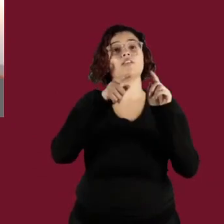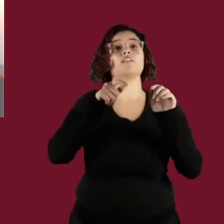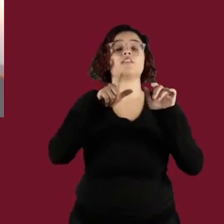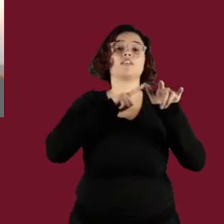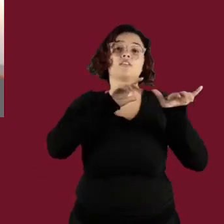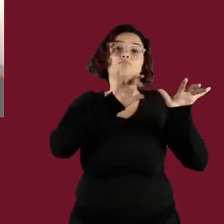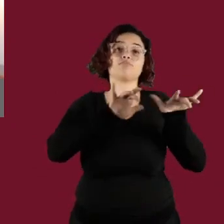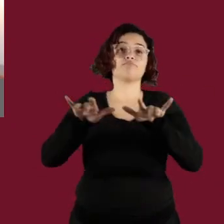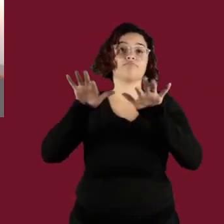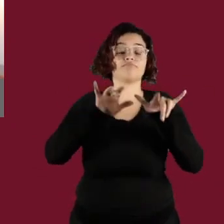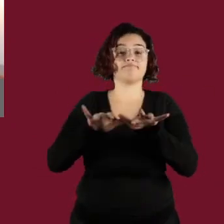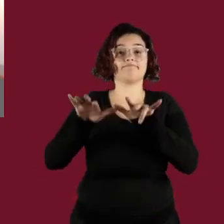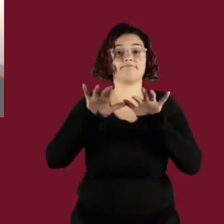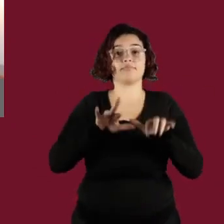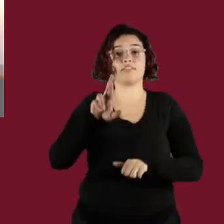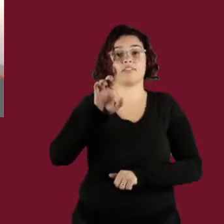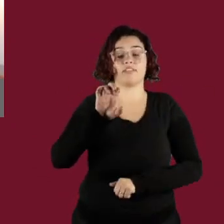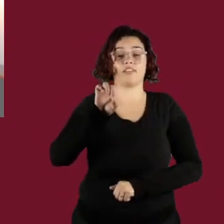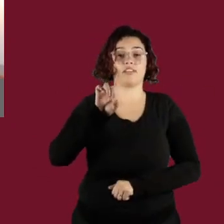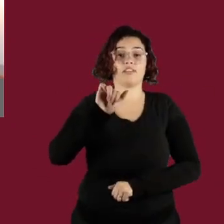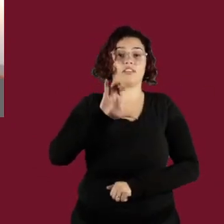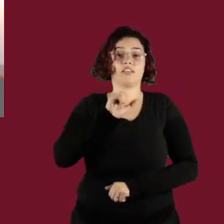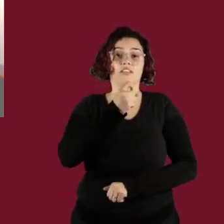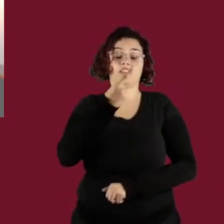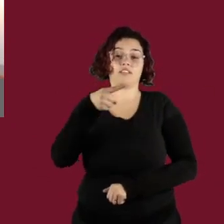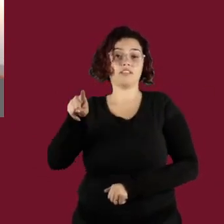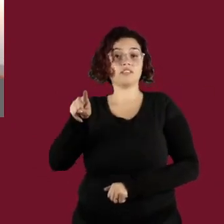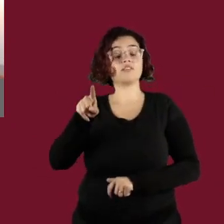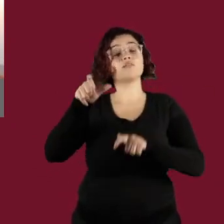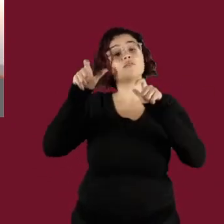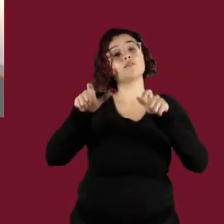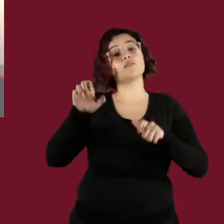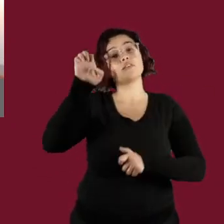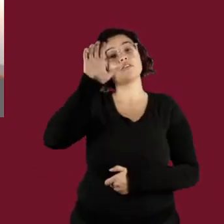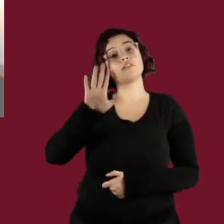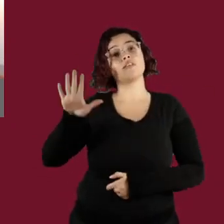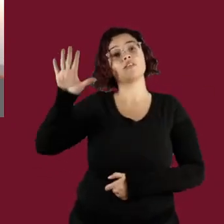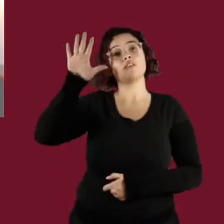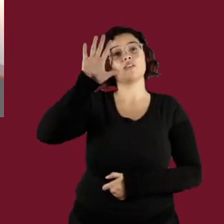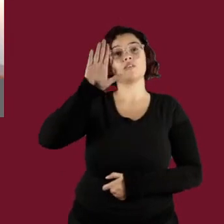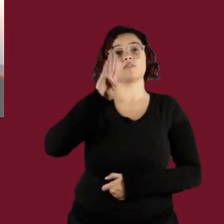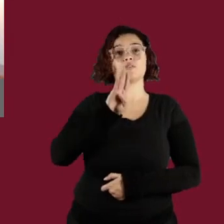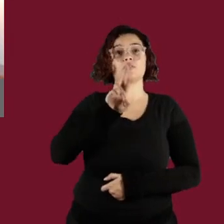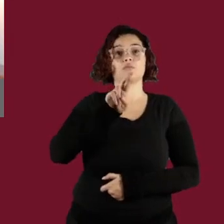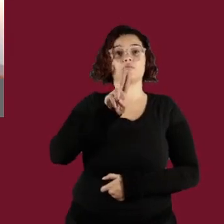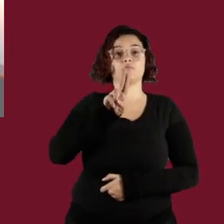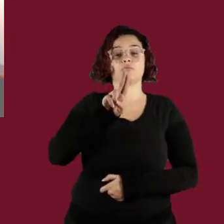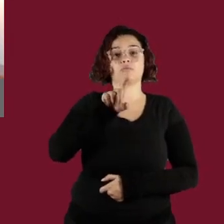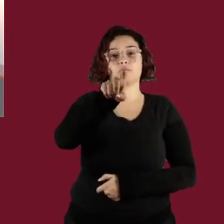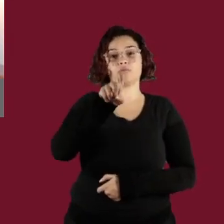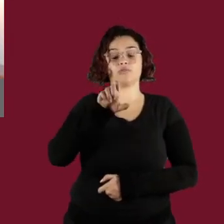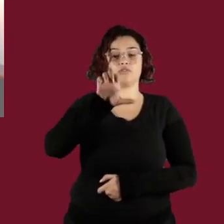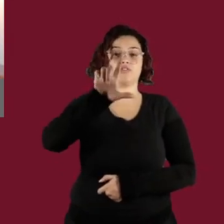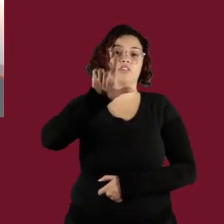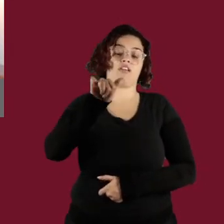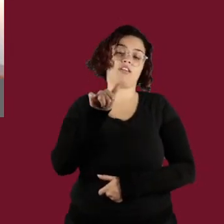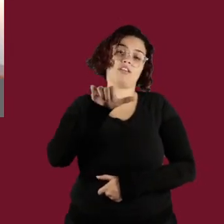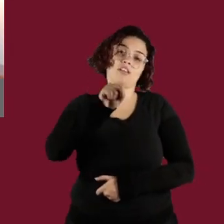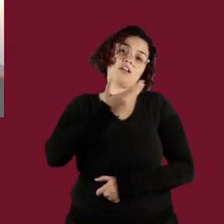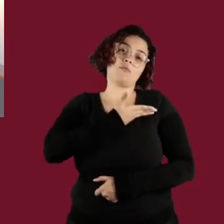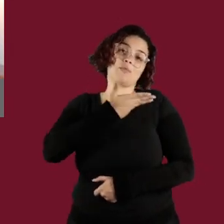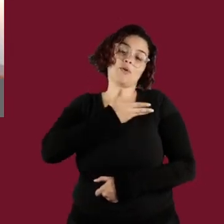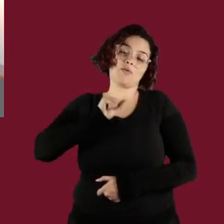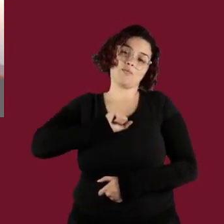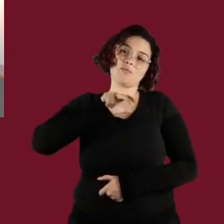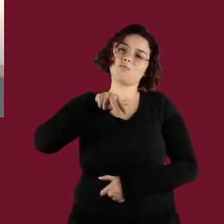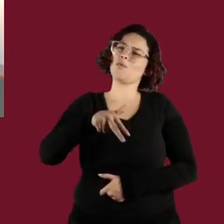língua portuguesa em Bruxelas, sede da União Europeia, que é administrada por um colega de Portugal. Ou seja, estamos todos